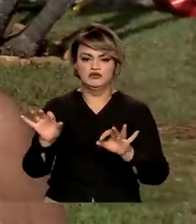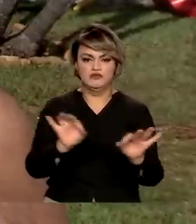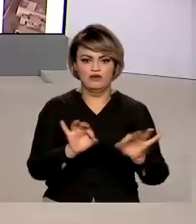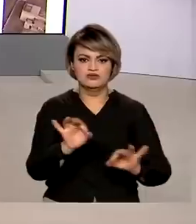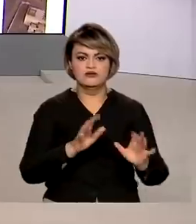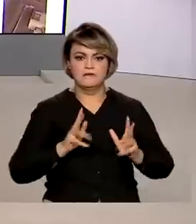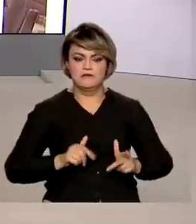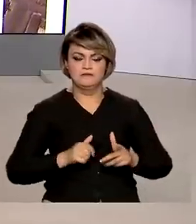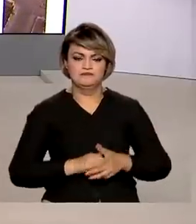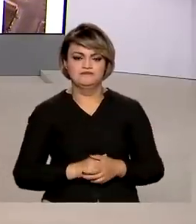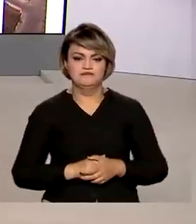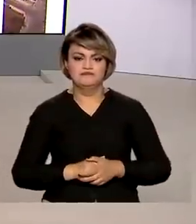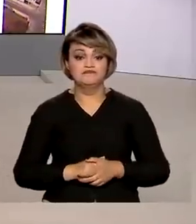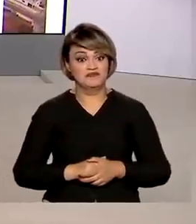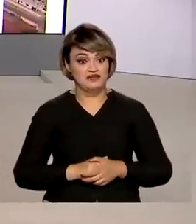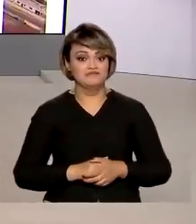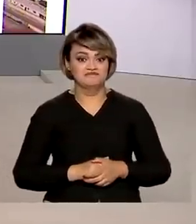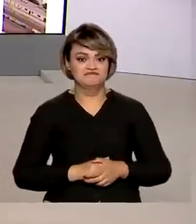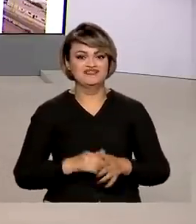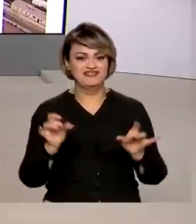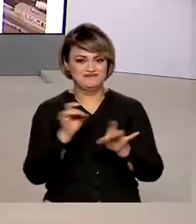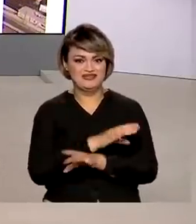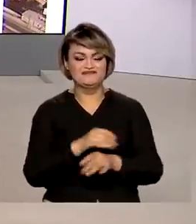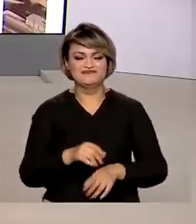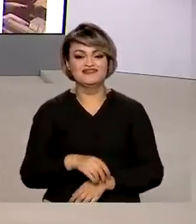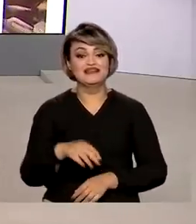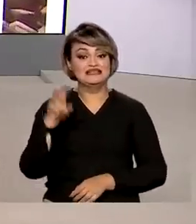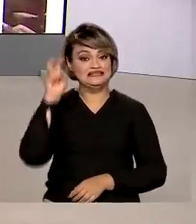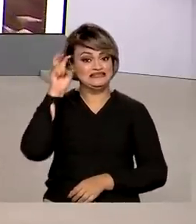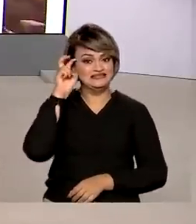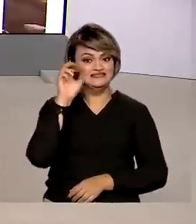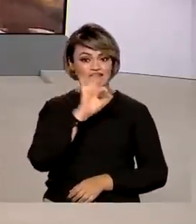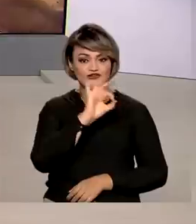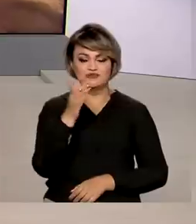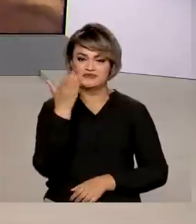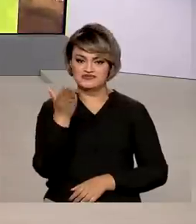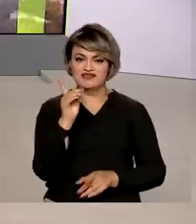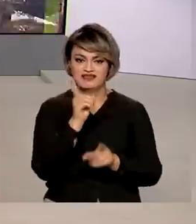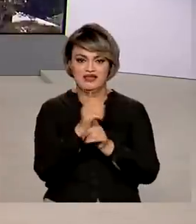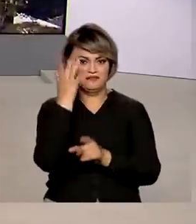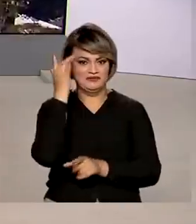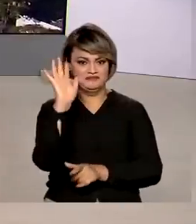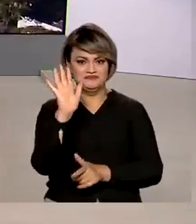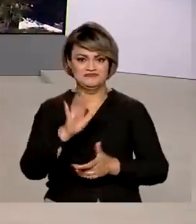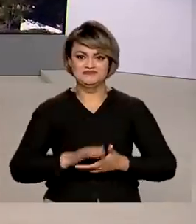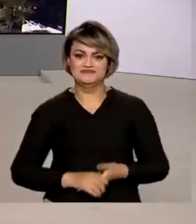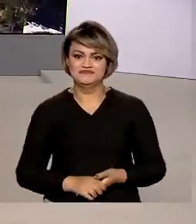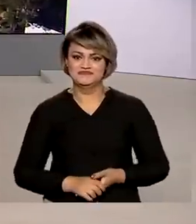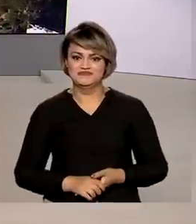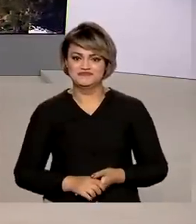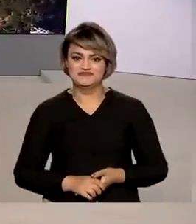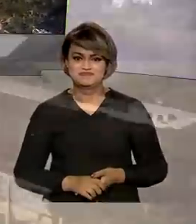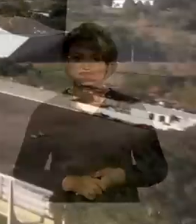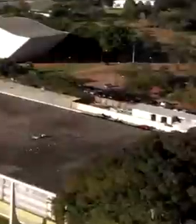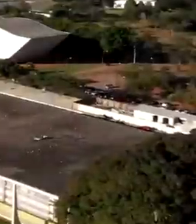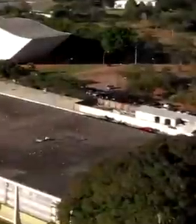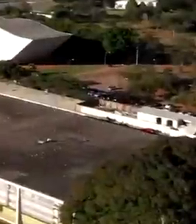expostas pois aí a gente fica por aqui uma ótima quinta-feira para você e até amanhã